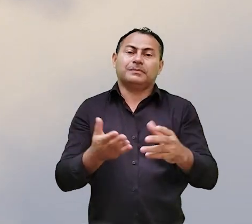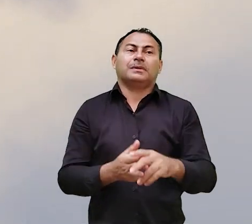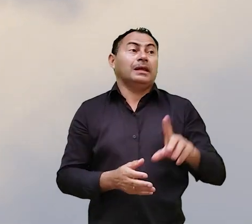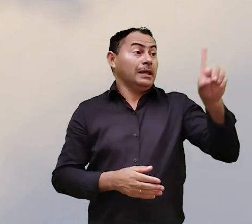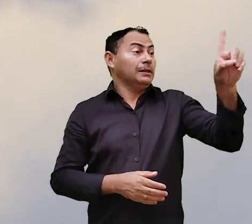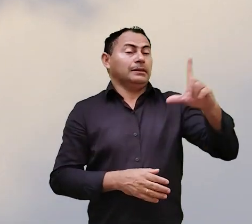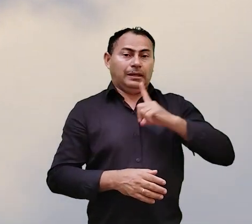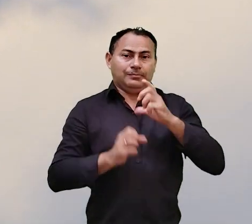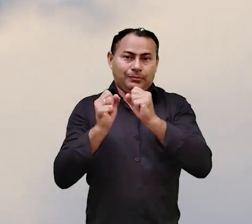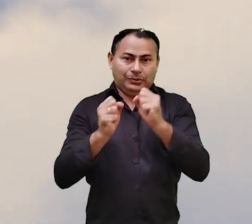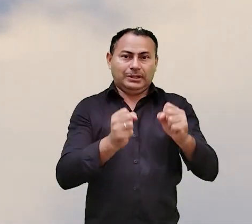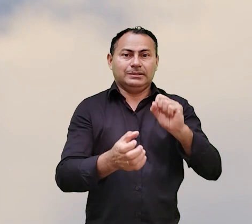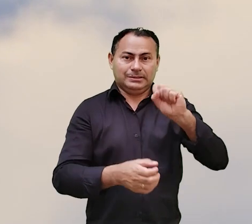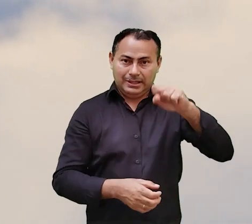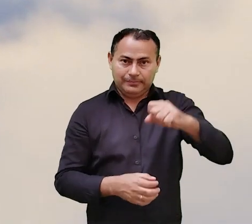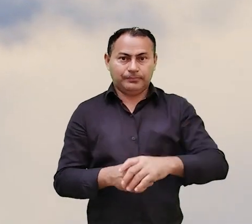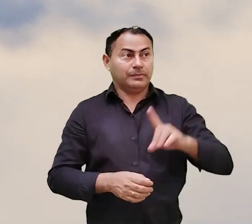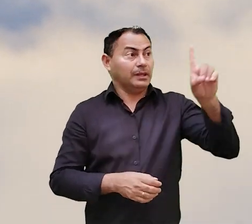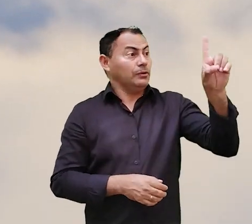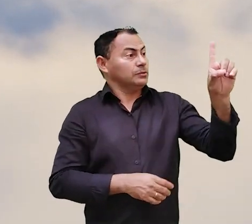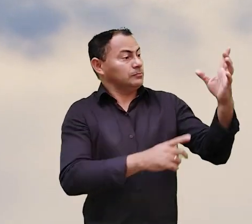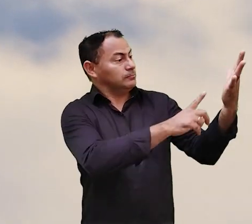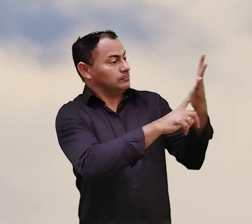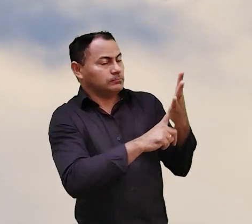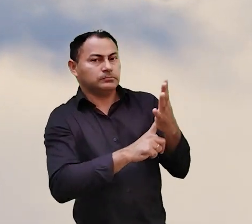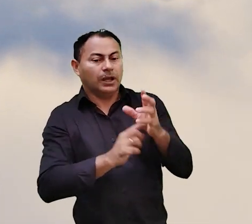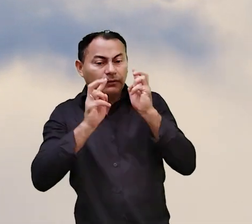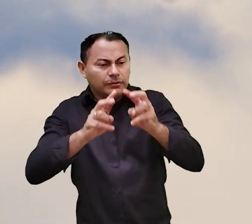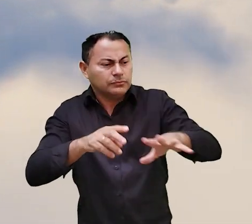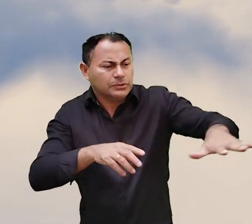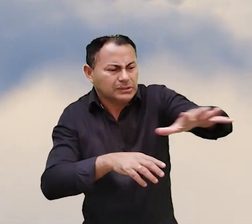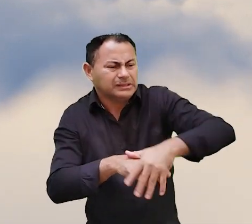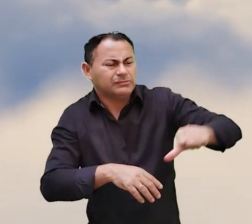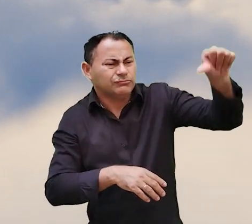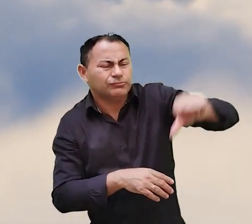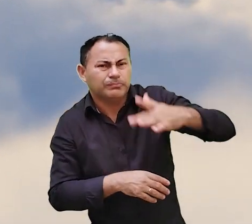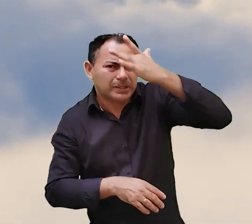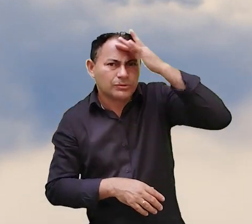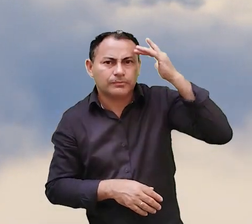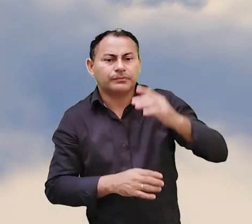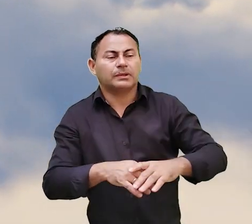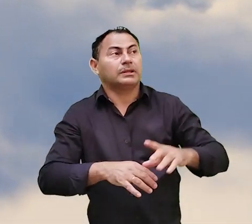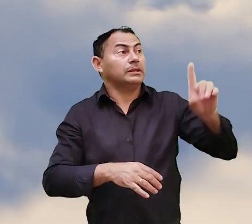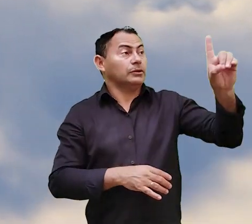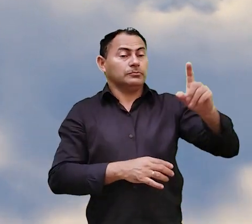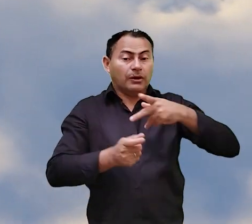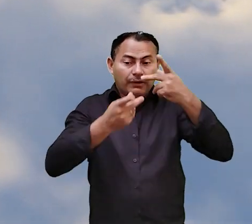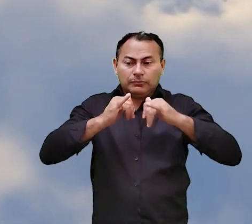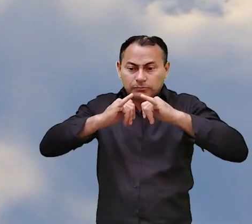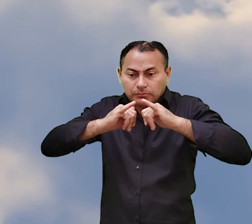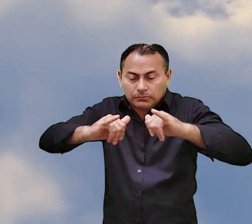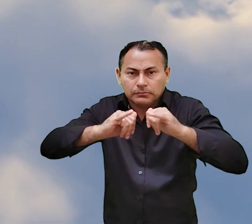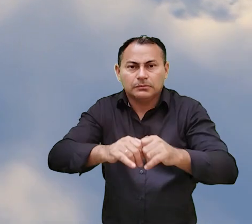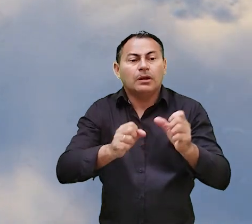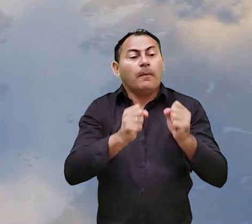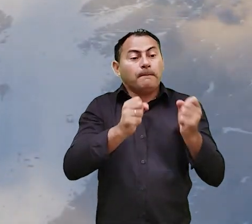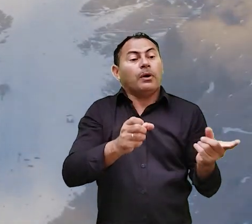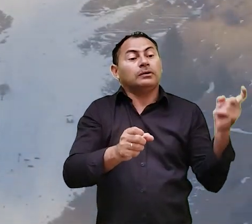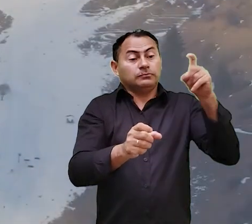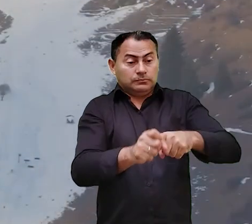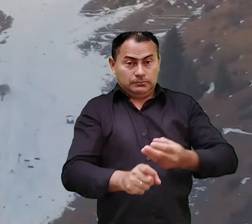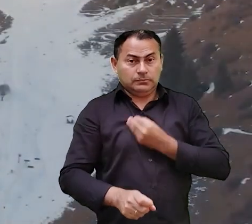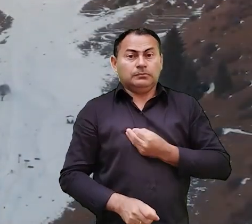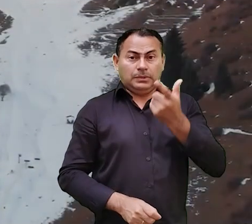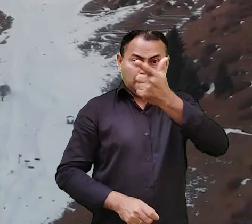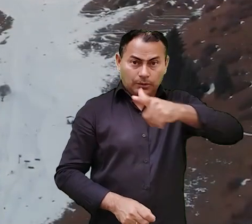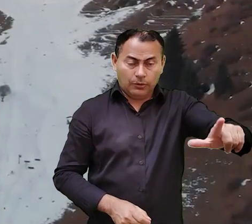isso? Ah, Ele tem. Deus me deu uma visão, eu vi o vale de ossos secos e Deus disse, pregue para esses ossos